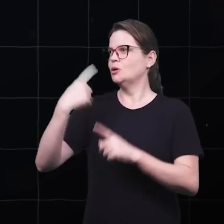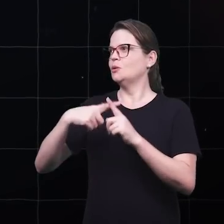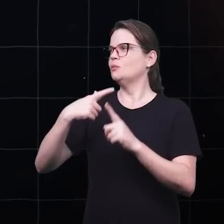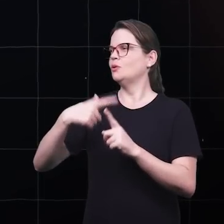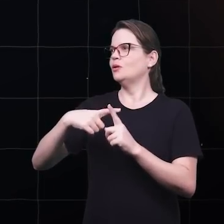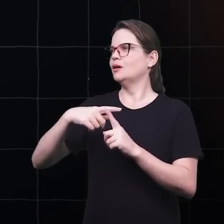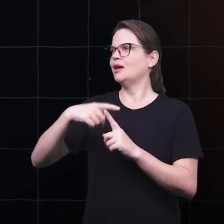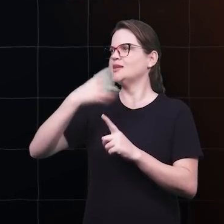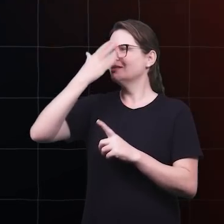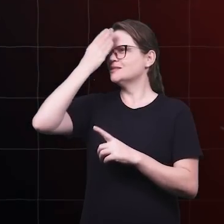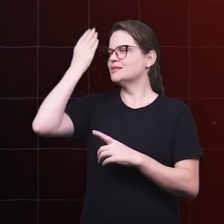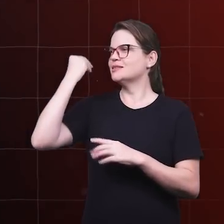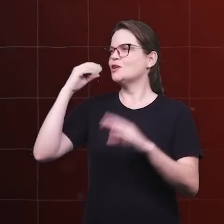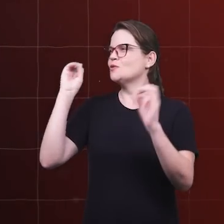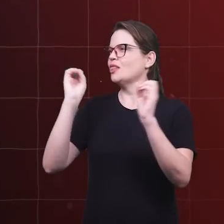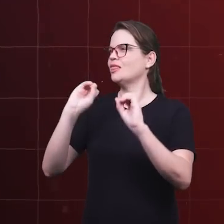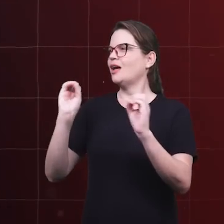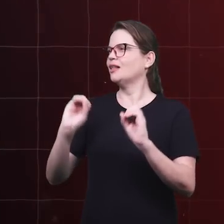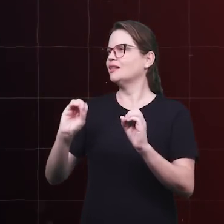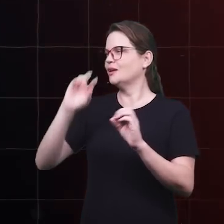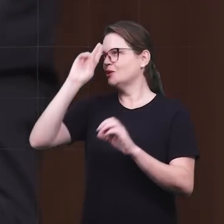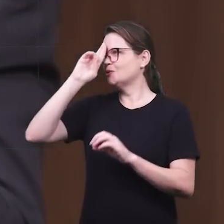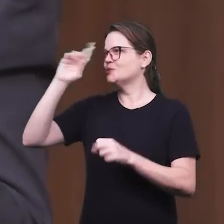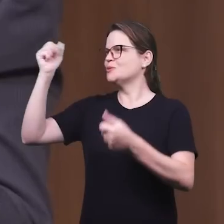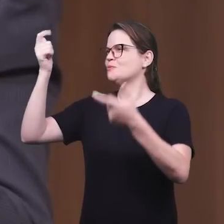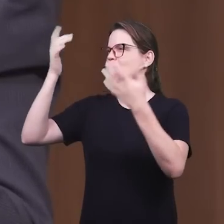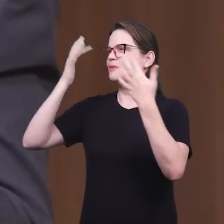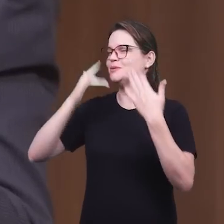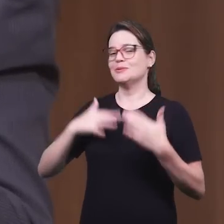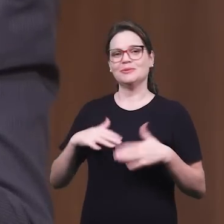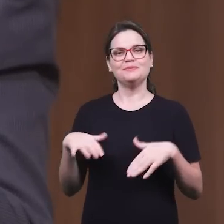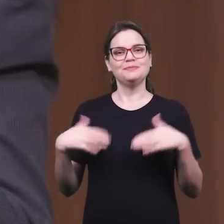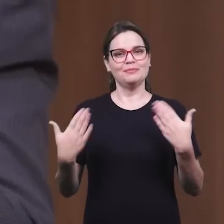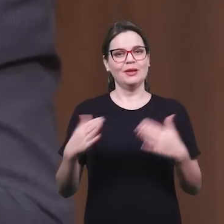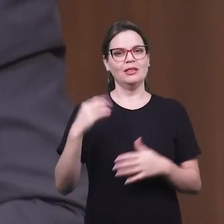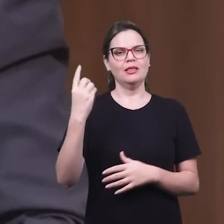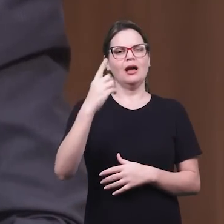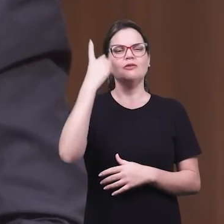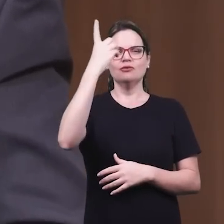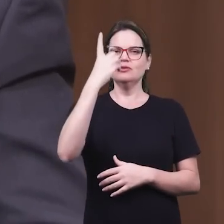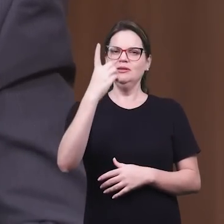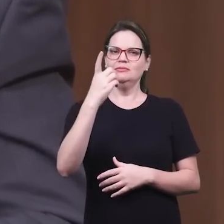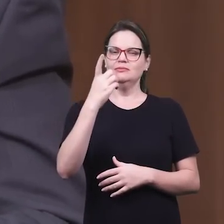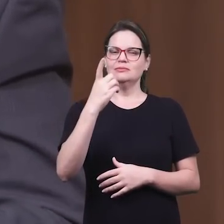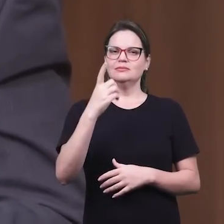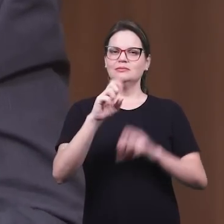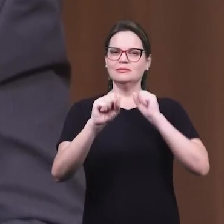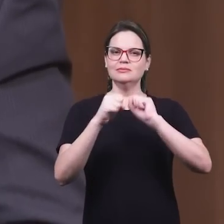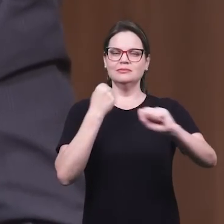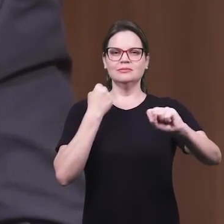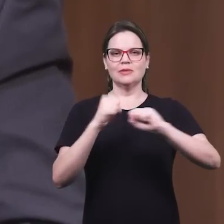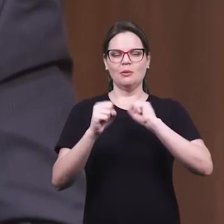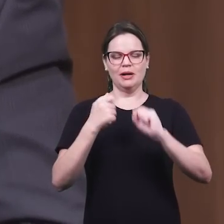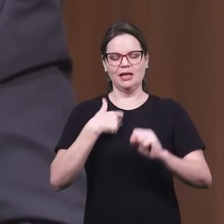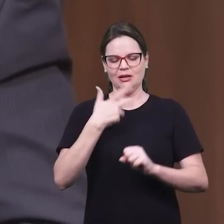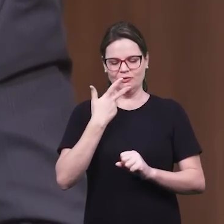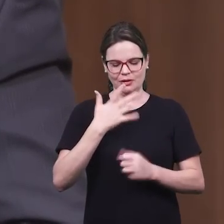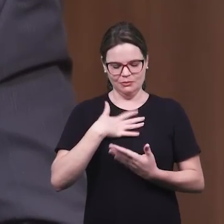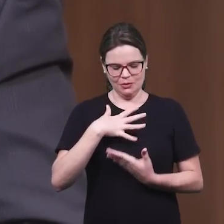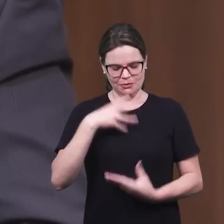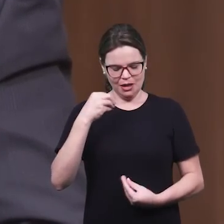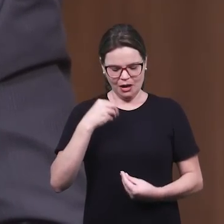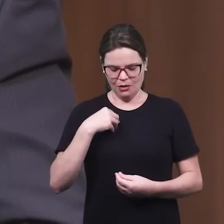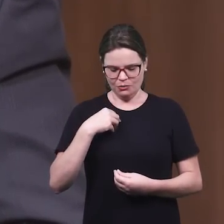de nenhum de seus benefícios. O próprio Davi, é como se ele estivesse falando consigo mesmo, né, para